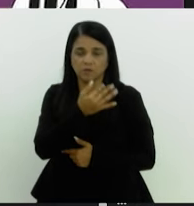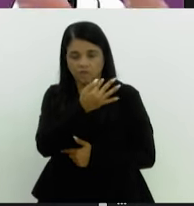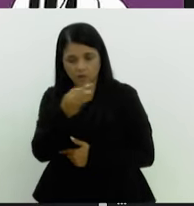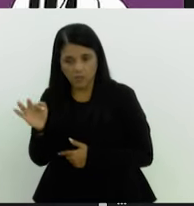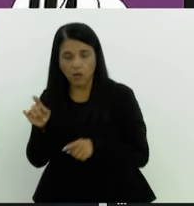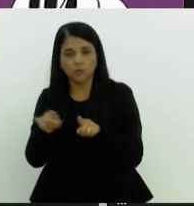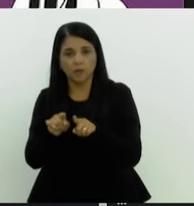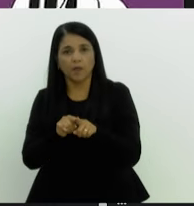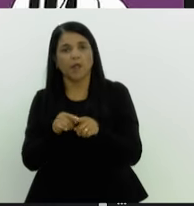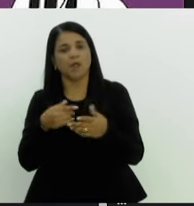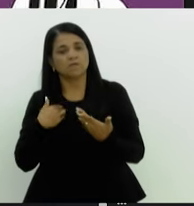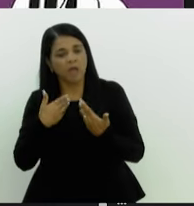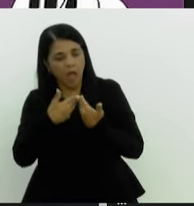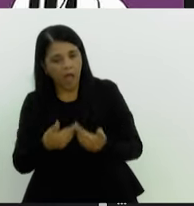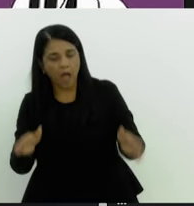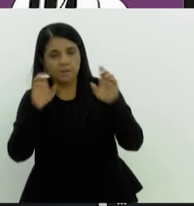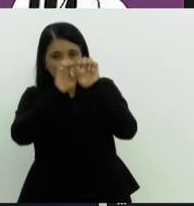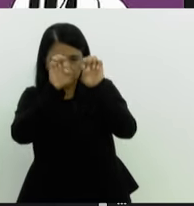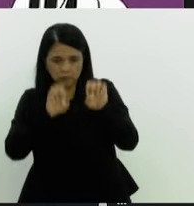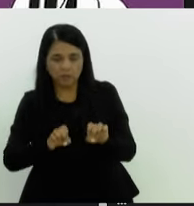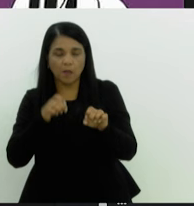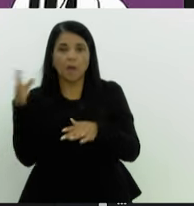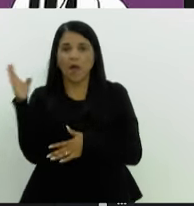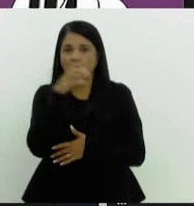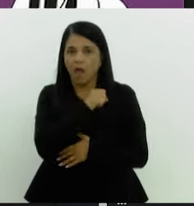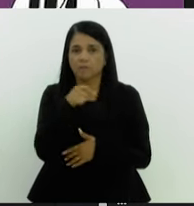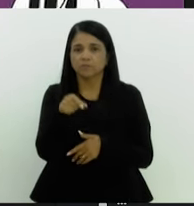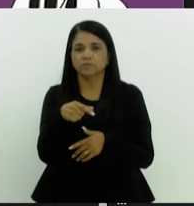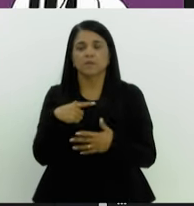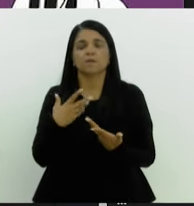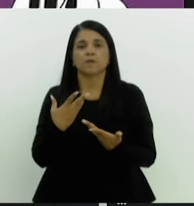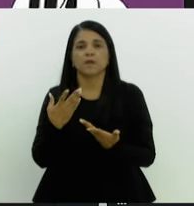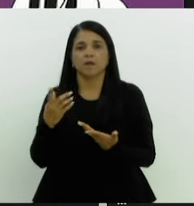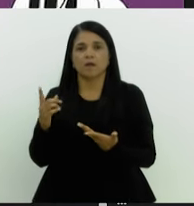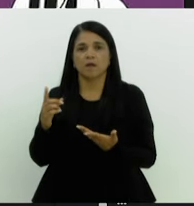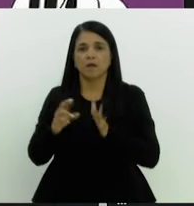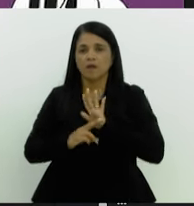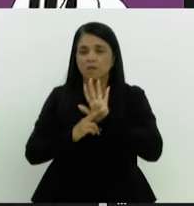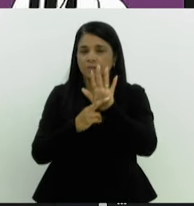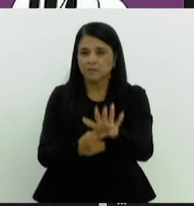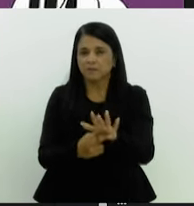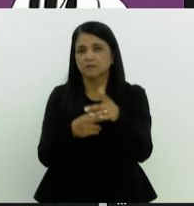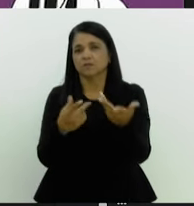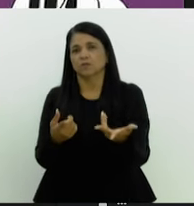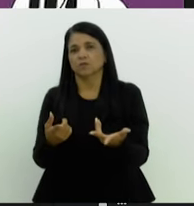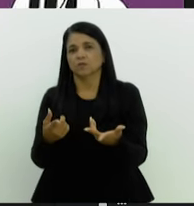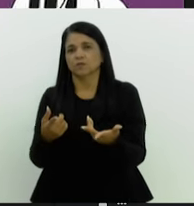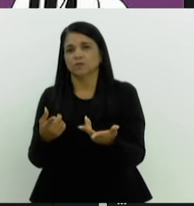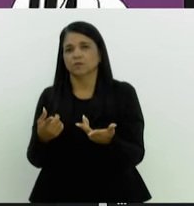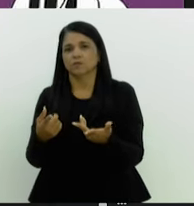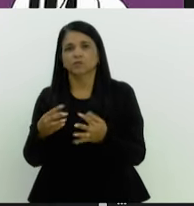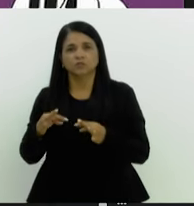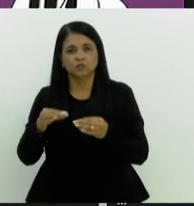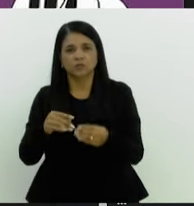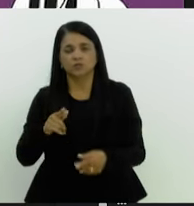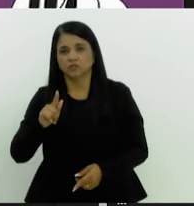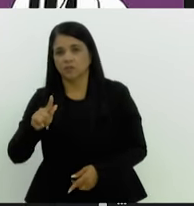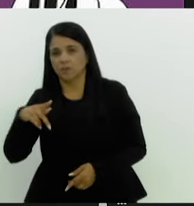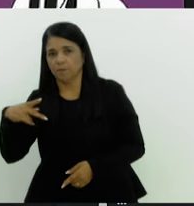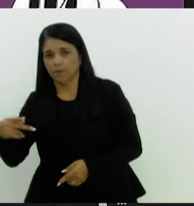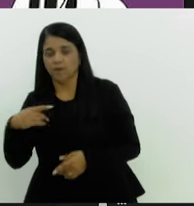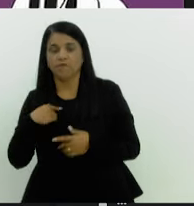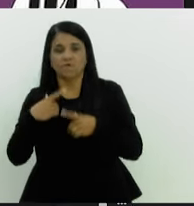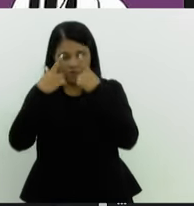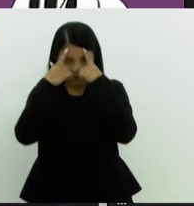sistema torna mais rápido e mais ágil a recepção de representações de todas as Vertentes seja por violência